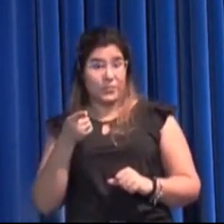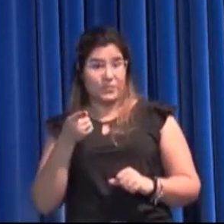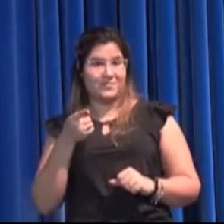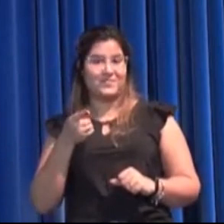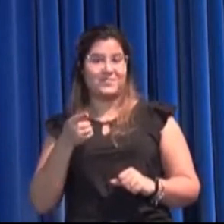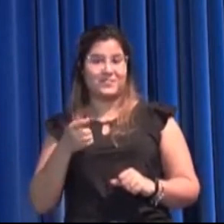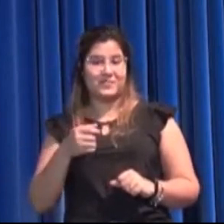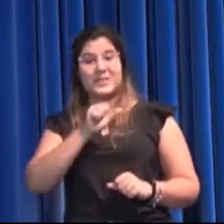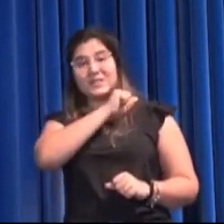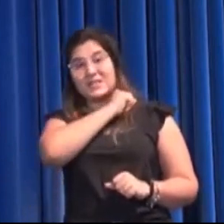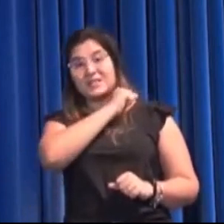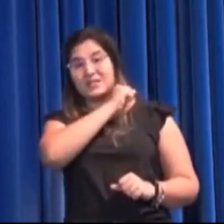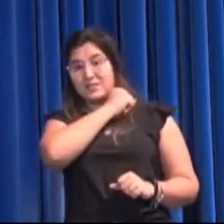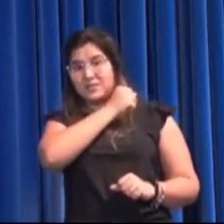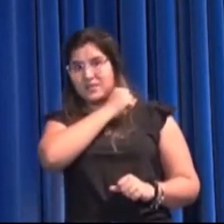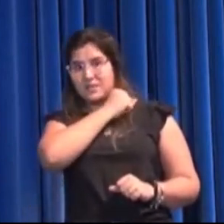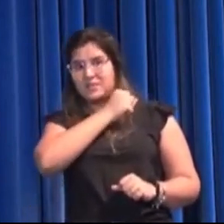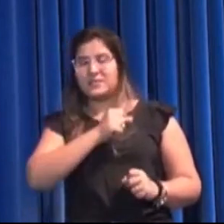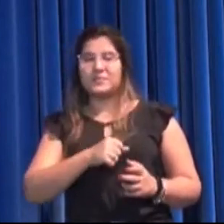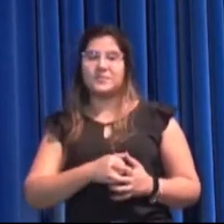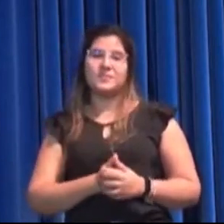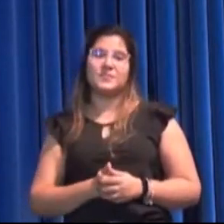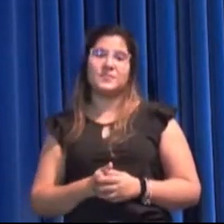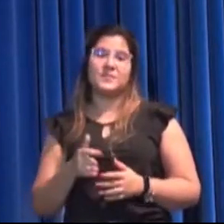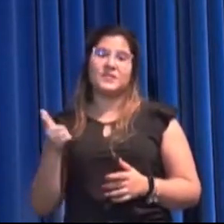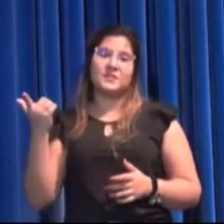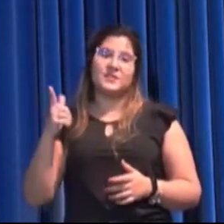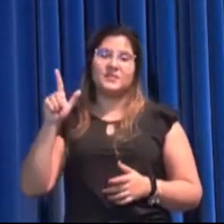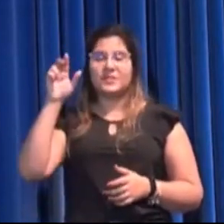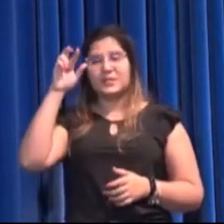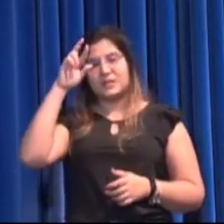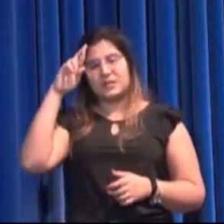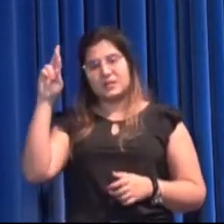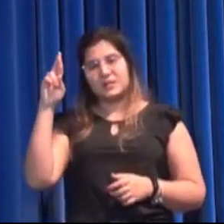holocaustos. E veio o Senhor a Salomão.